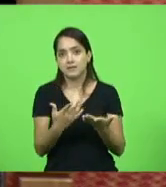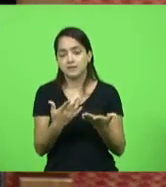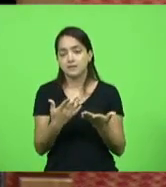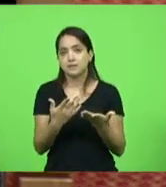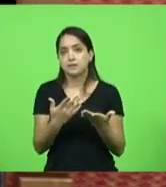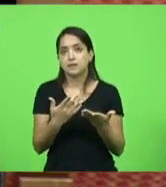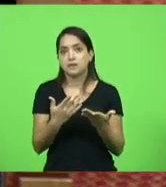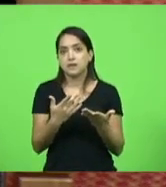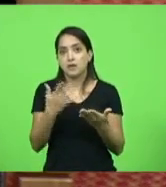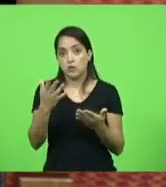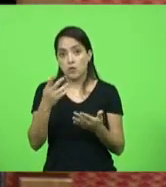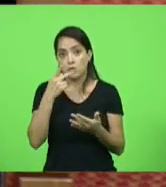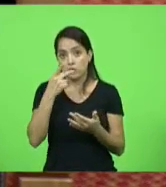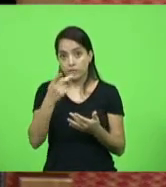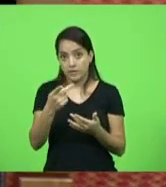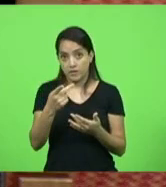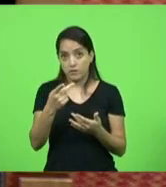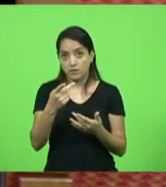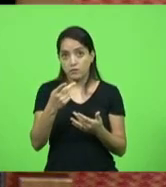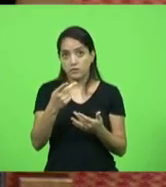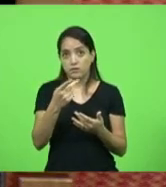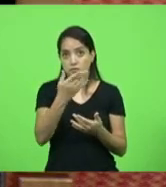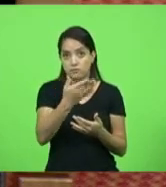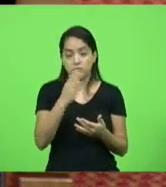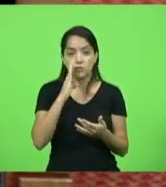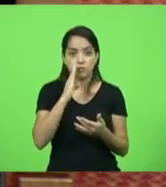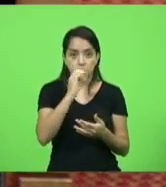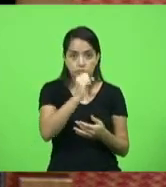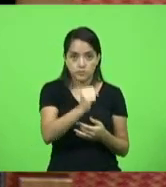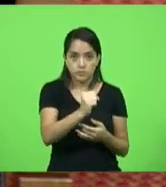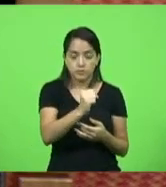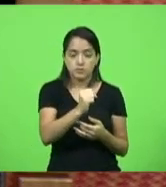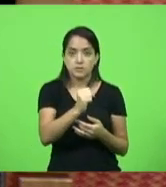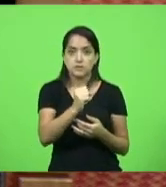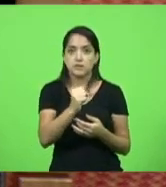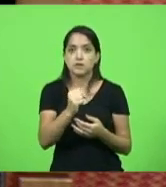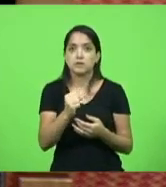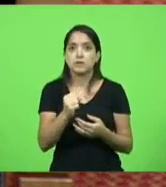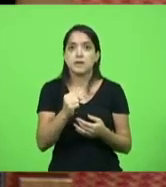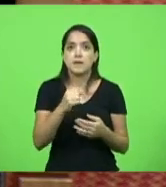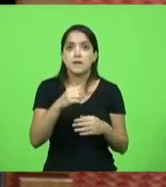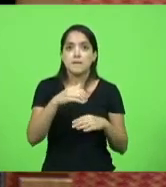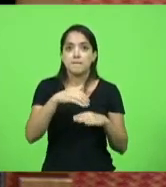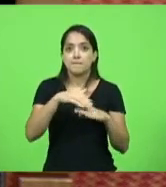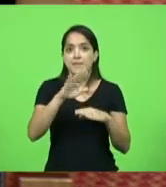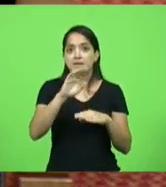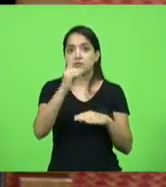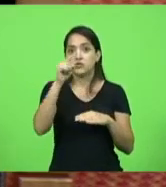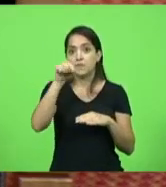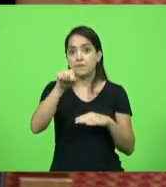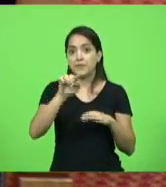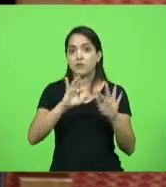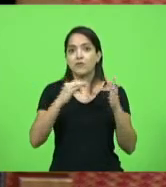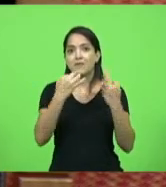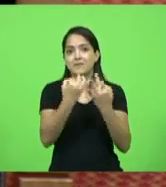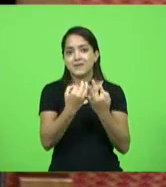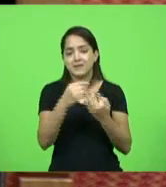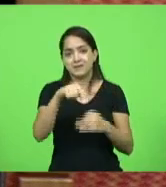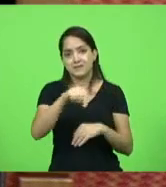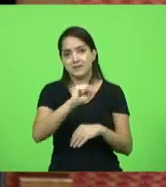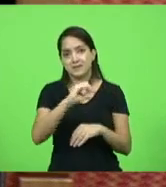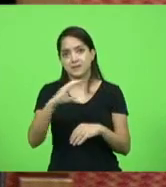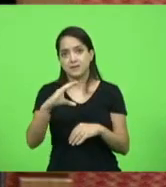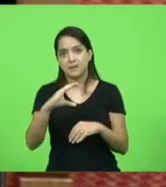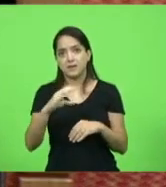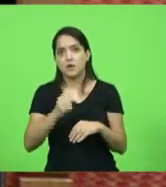Diz o deputado autor do requerimento, deputado Bruno, que são 1.000 famílias em Santa Catarina.